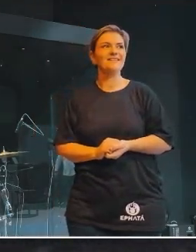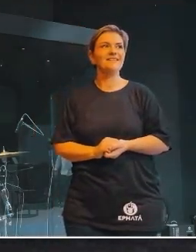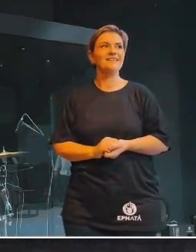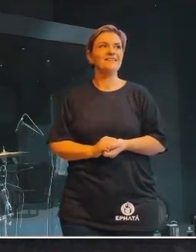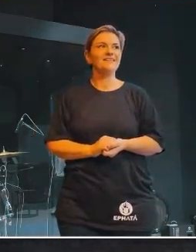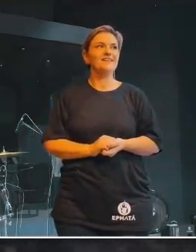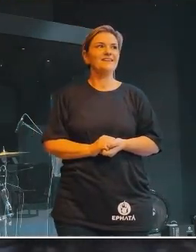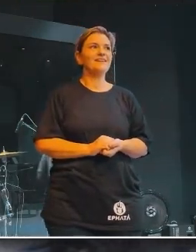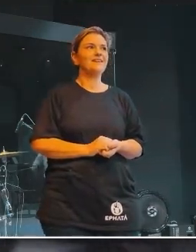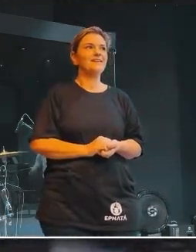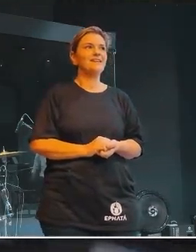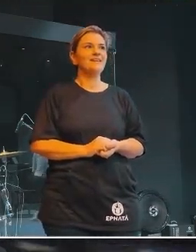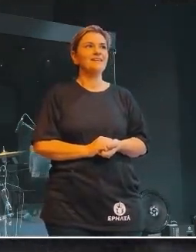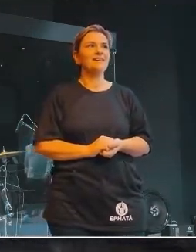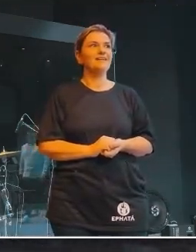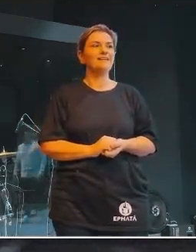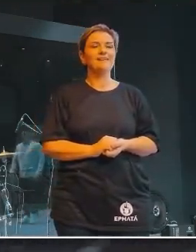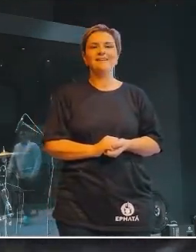Não vai prestar.